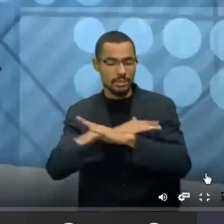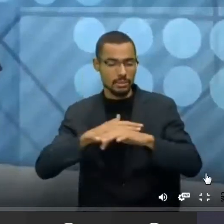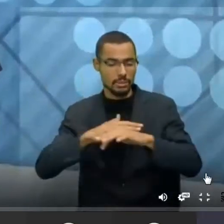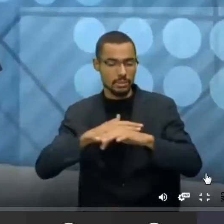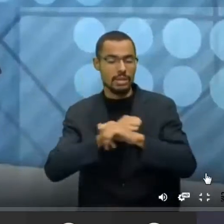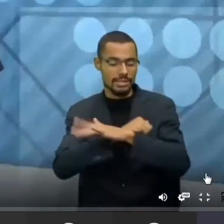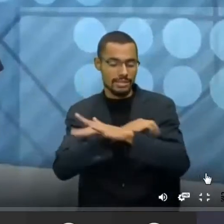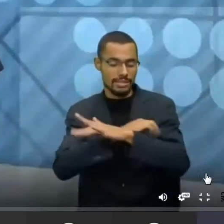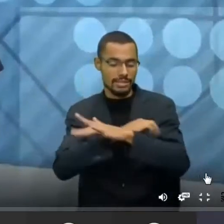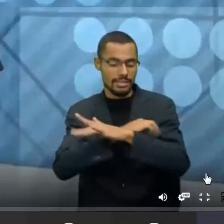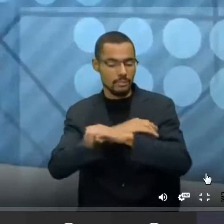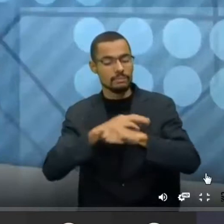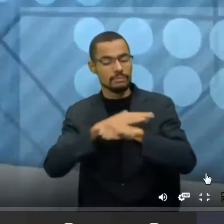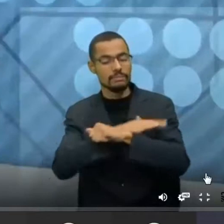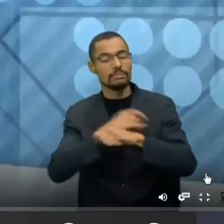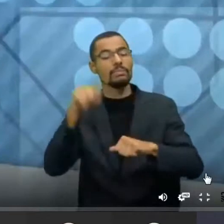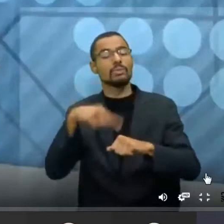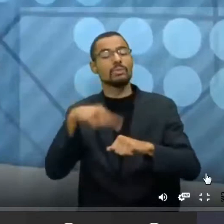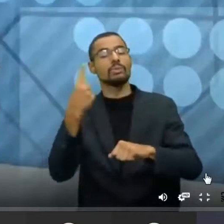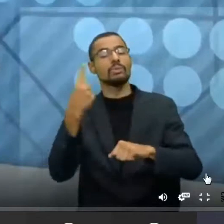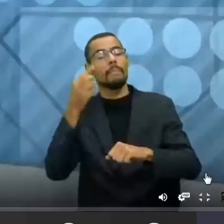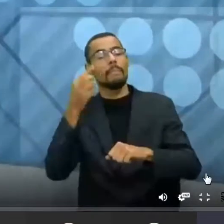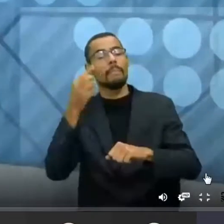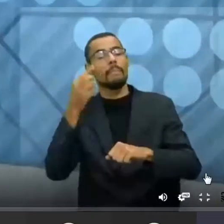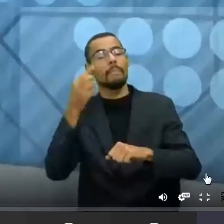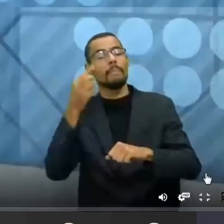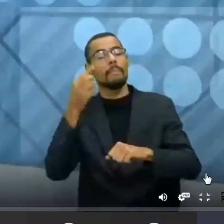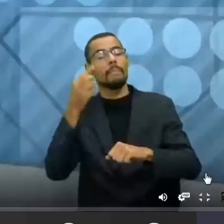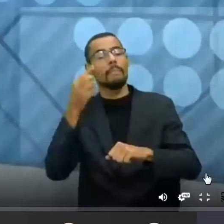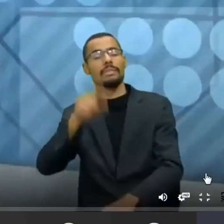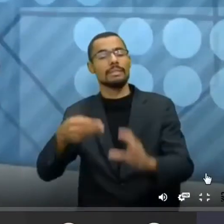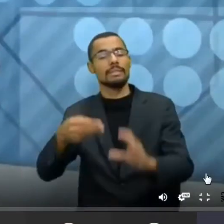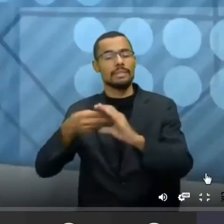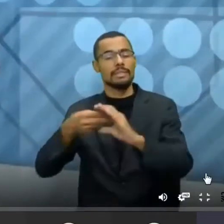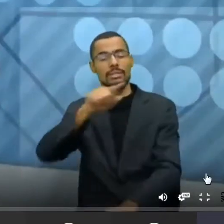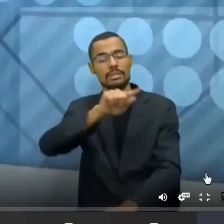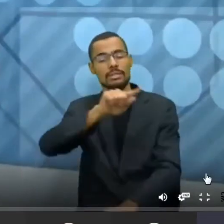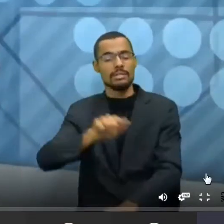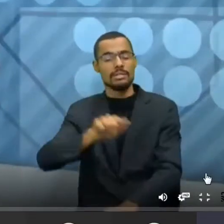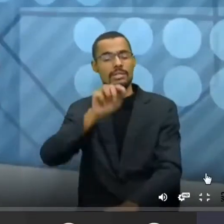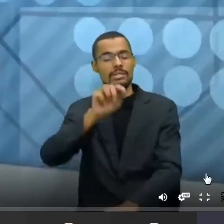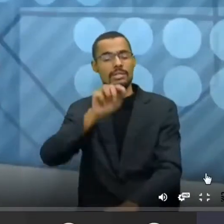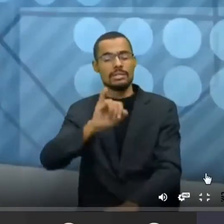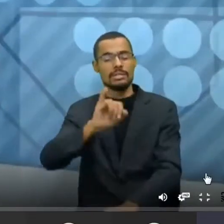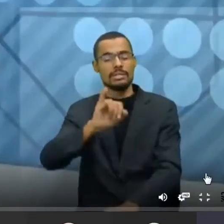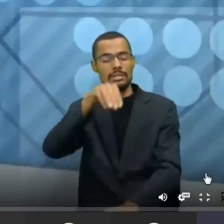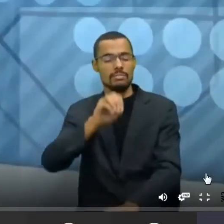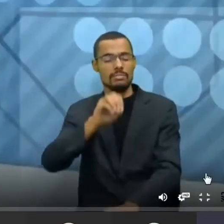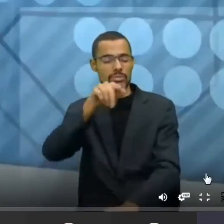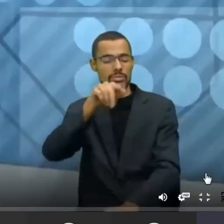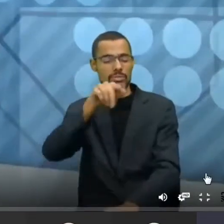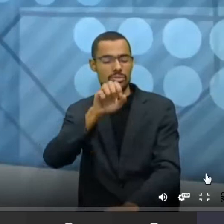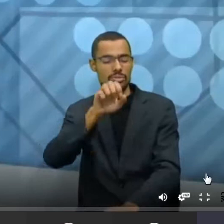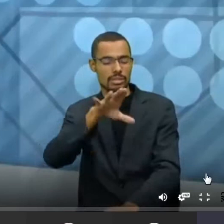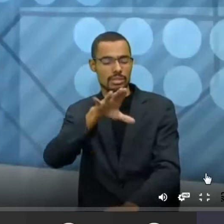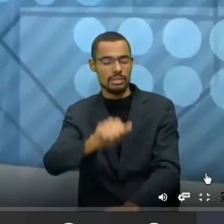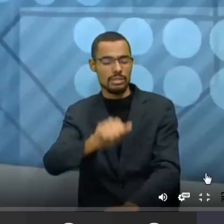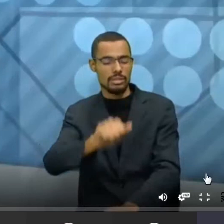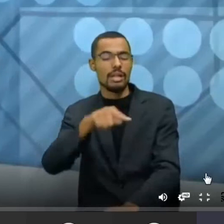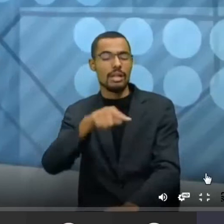para o processo de digestão. E vamos ver as células zimogênicas. Essas células zimogênicas, elas